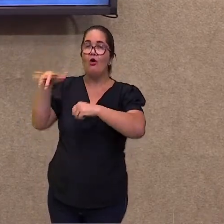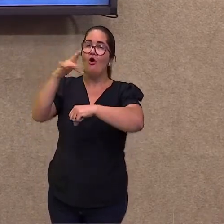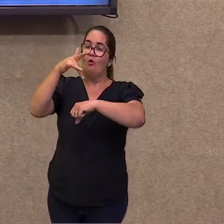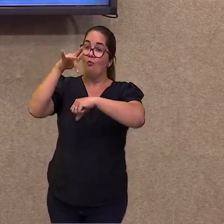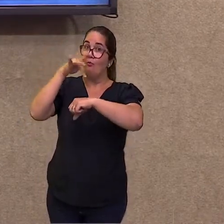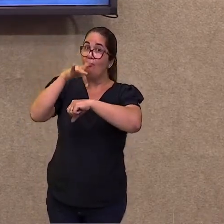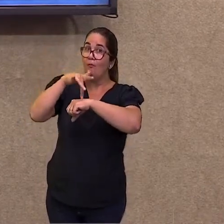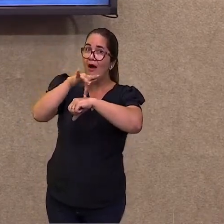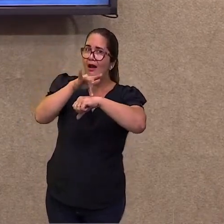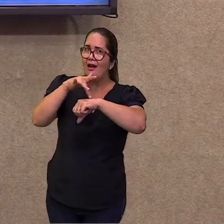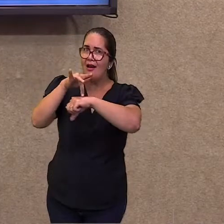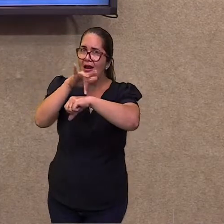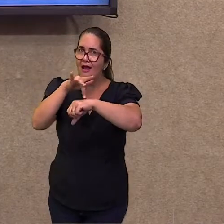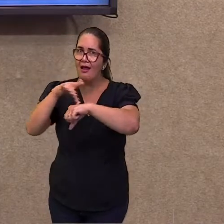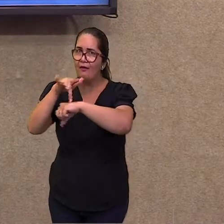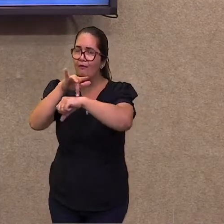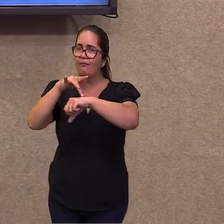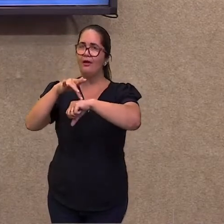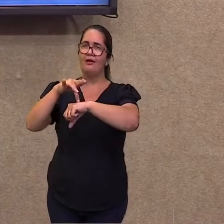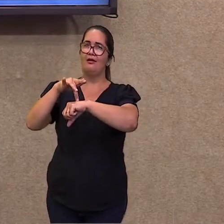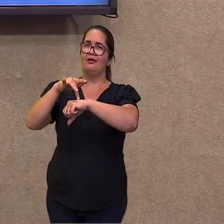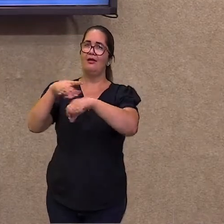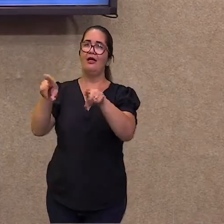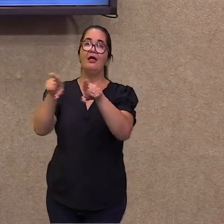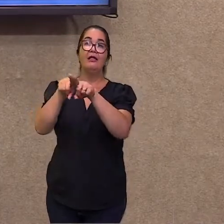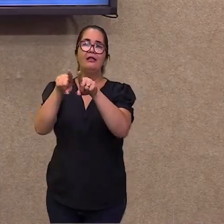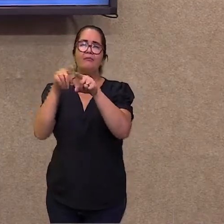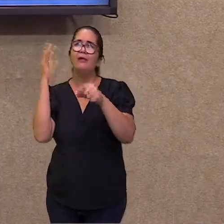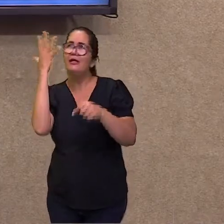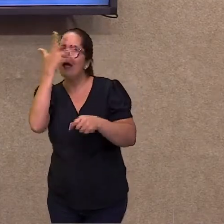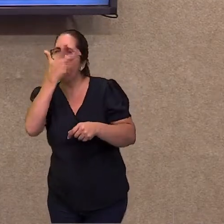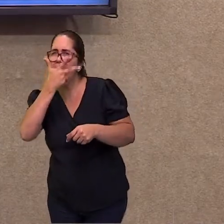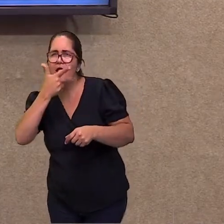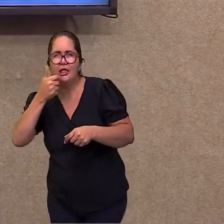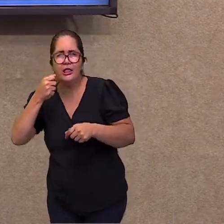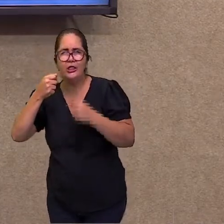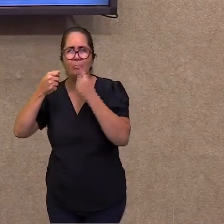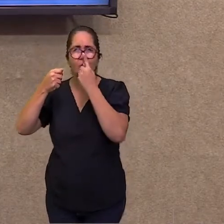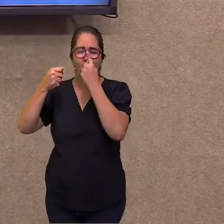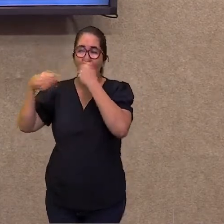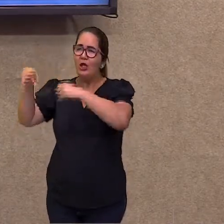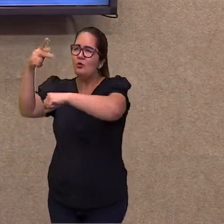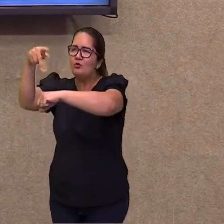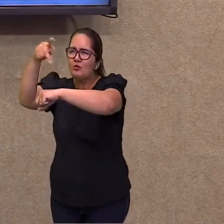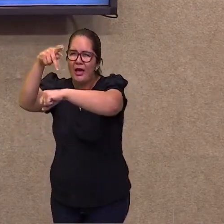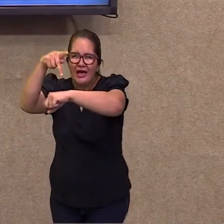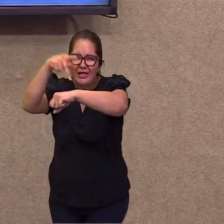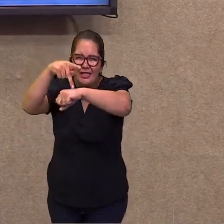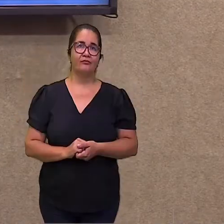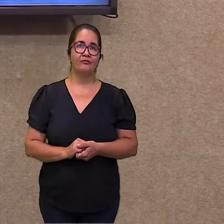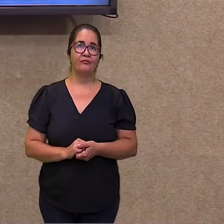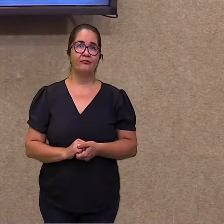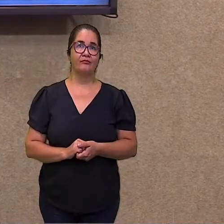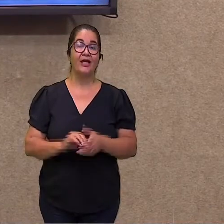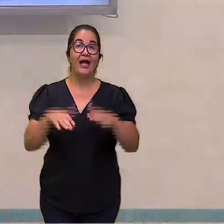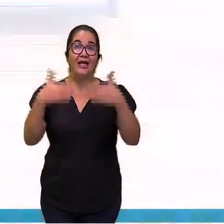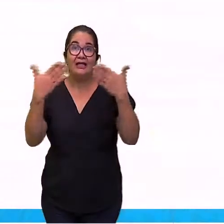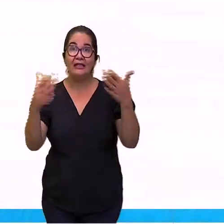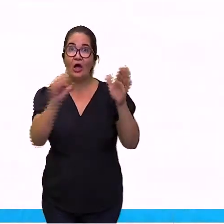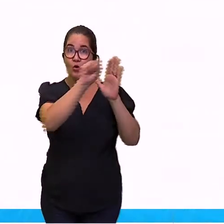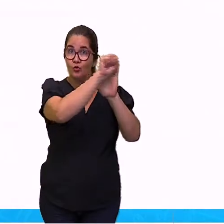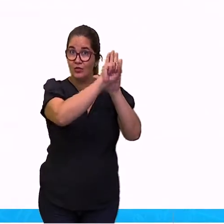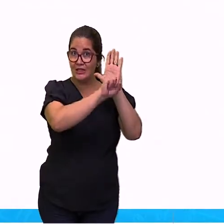a Inglaterra, a Dinamarca, na Rússia. Então ele foi se espalhando, foi ganhando dimensões maiores. No